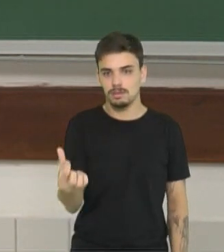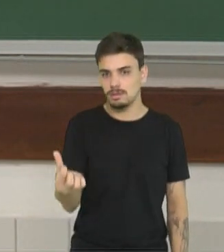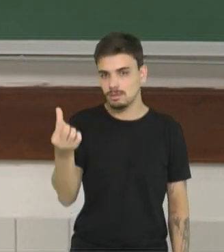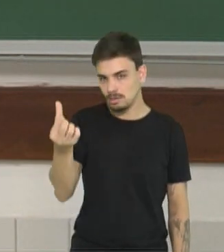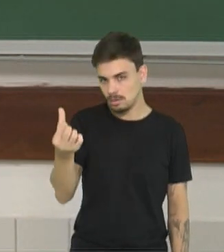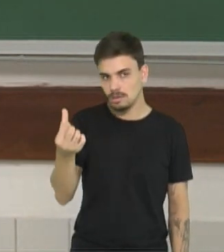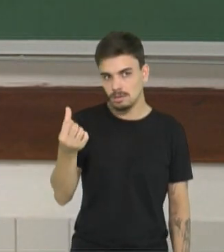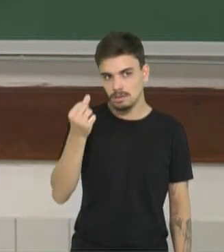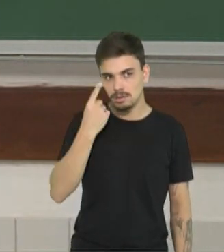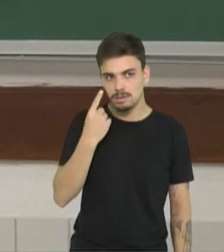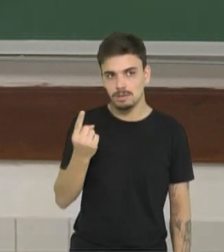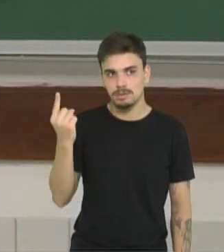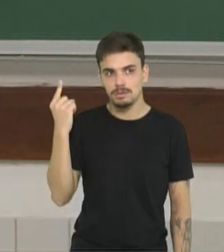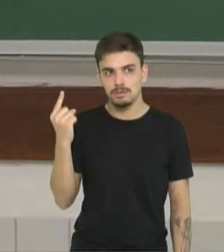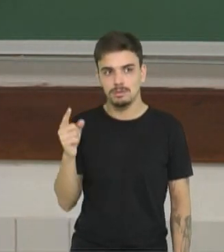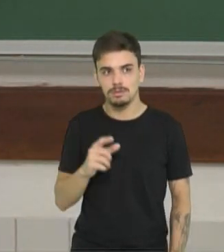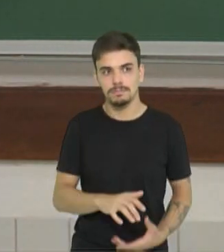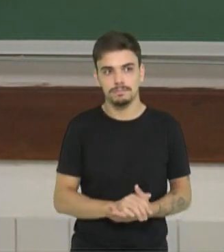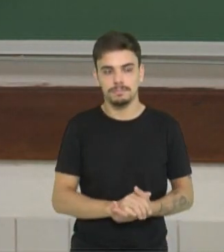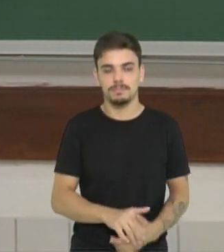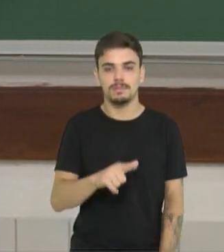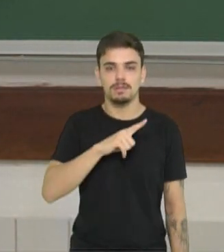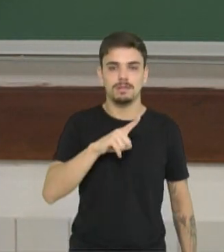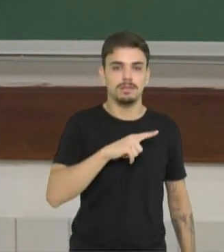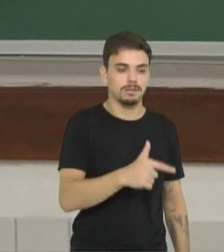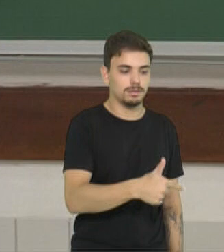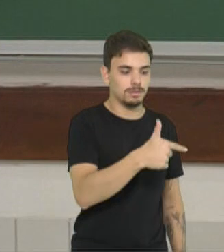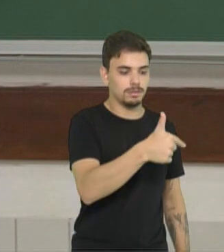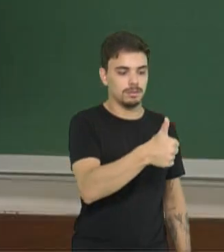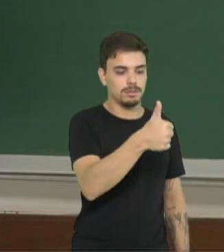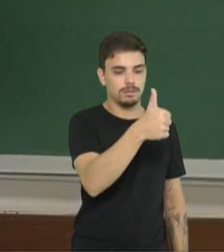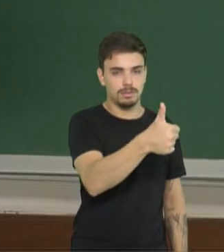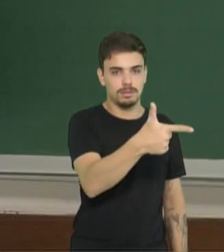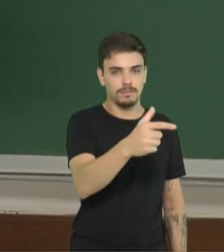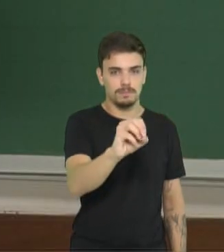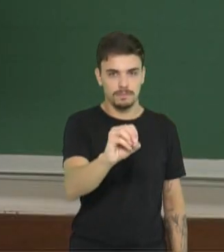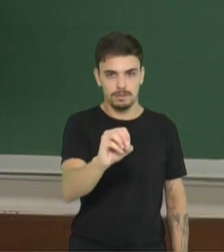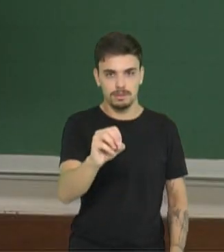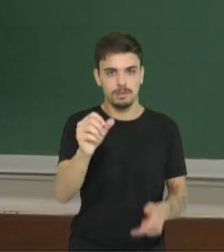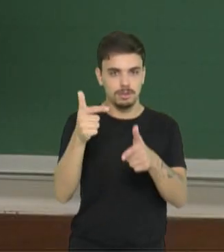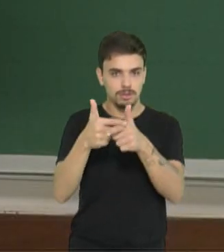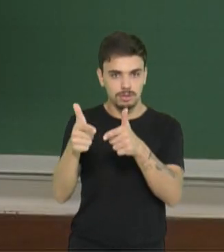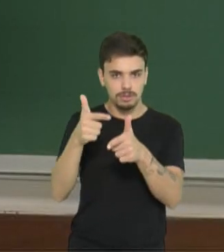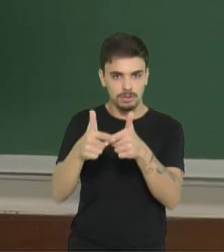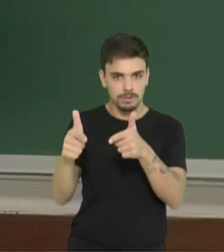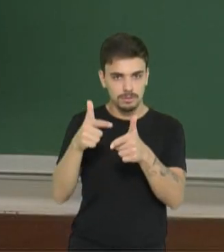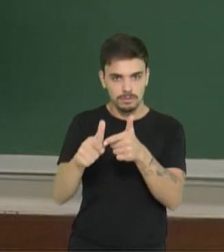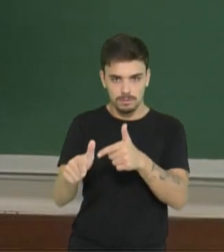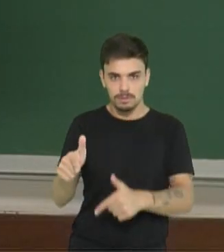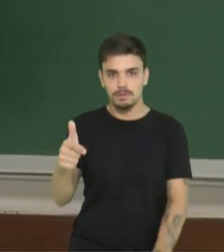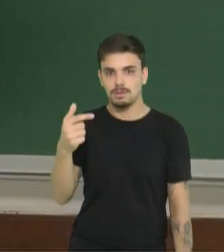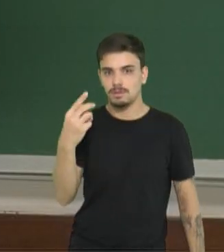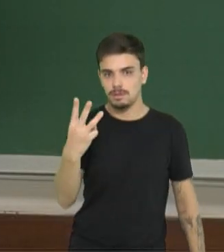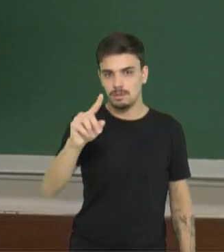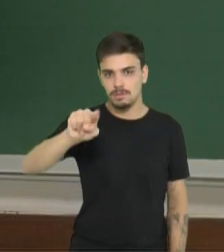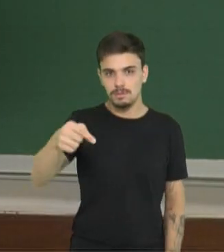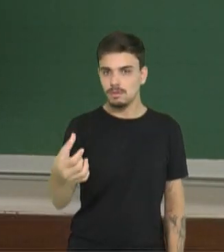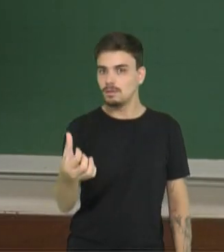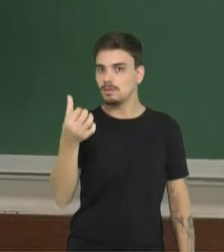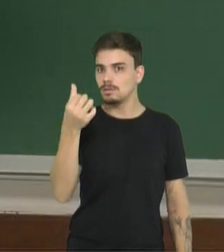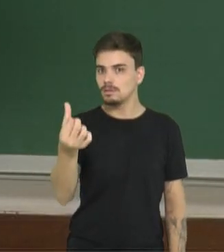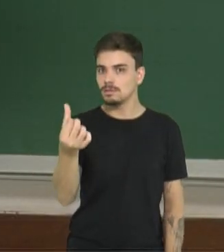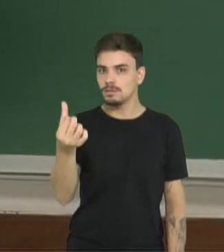3,6. Então, pegou lá 120 quilômetros por hora e dividiu por 3,6,